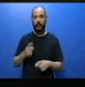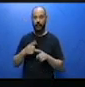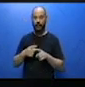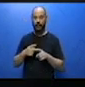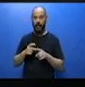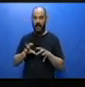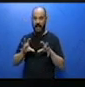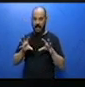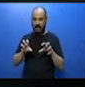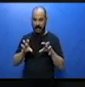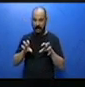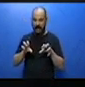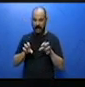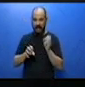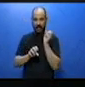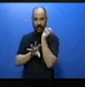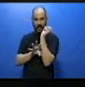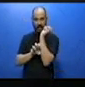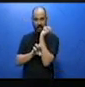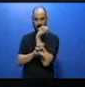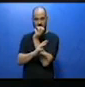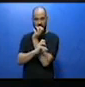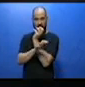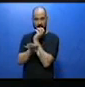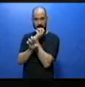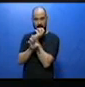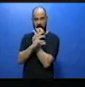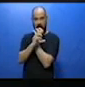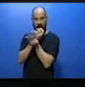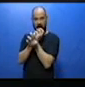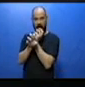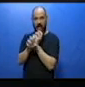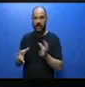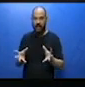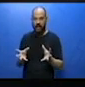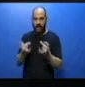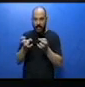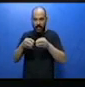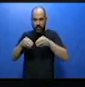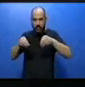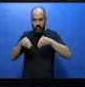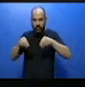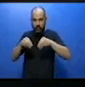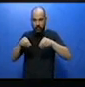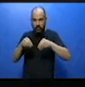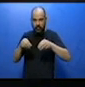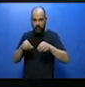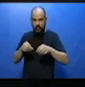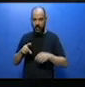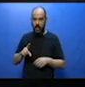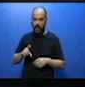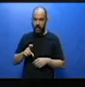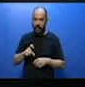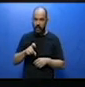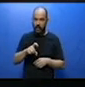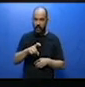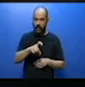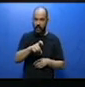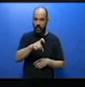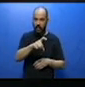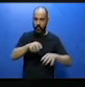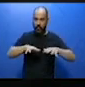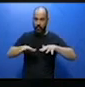cerdas ajudam-nas a se prender no solo. Então elas se seguram, tanto para locomoção, como